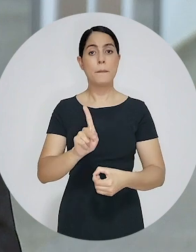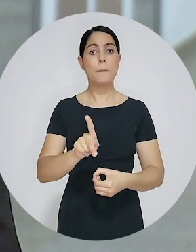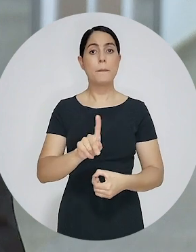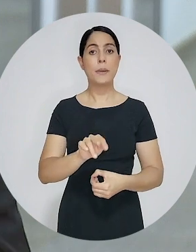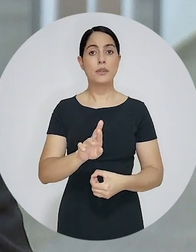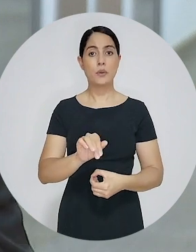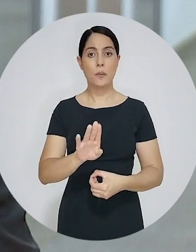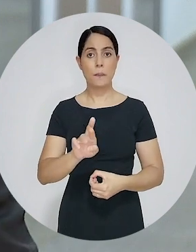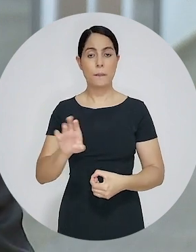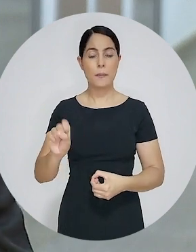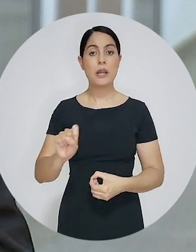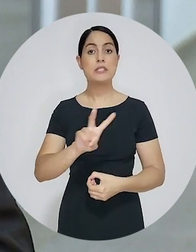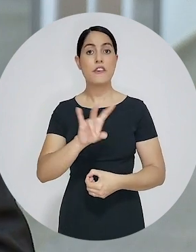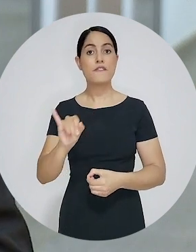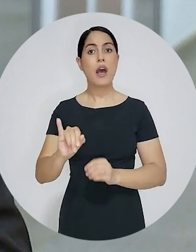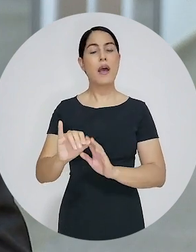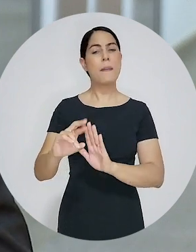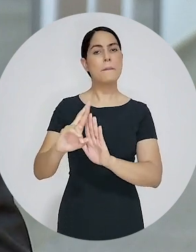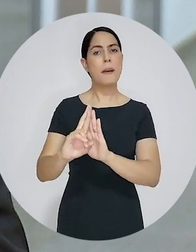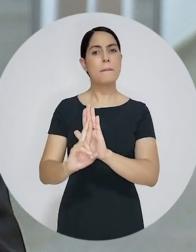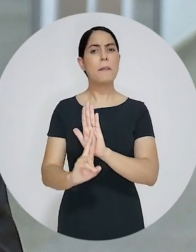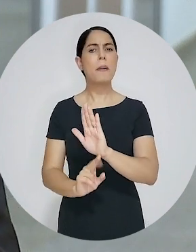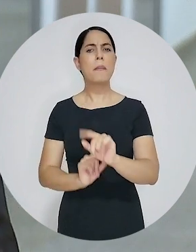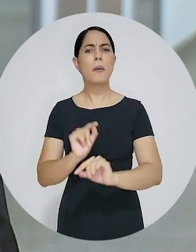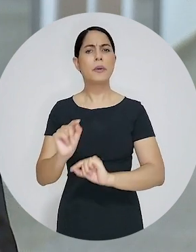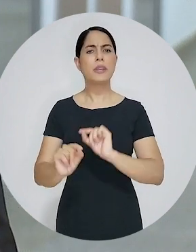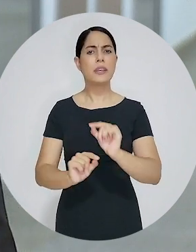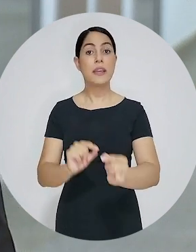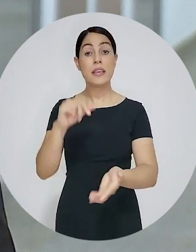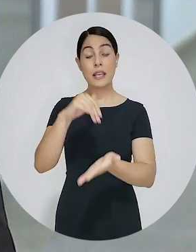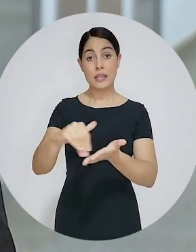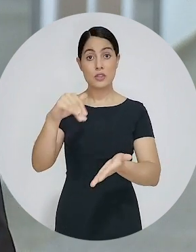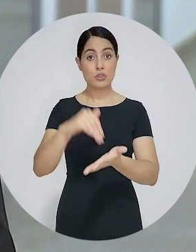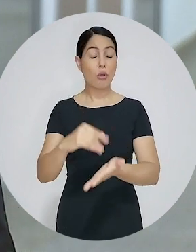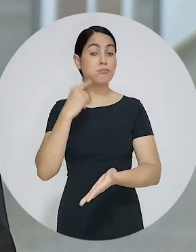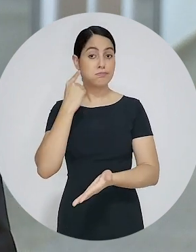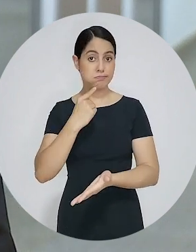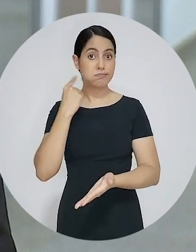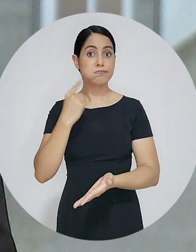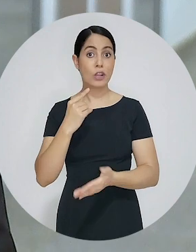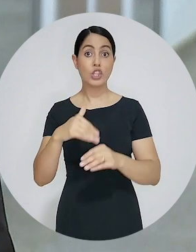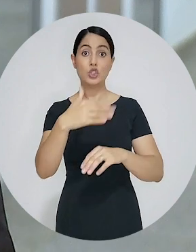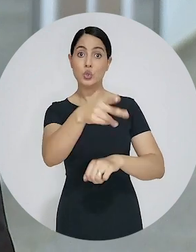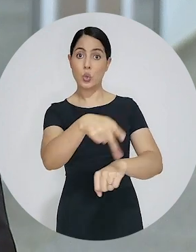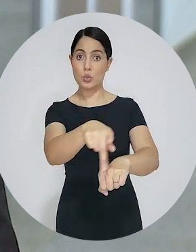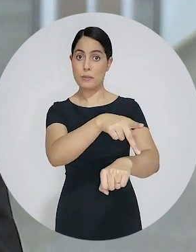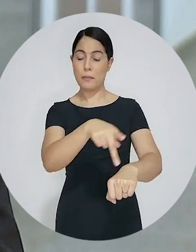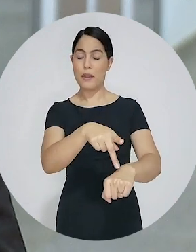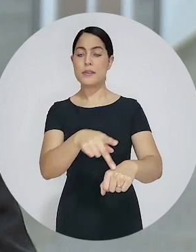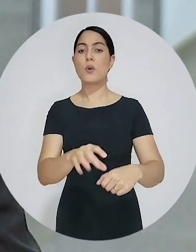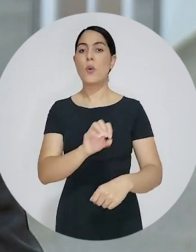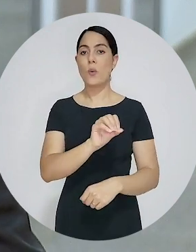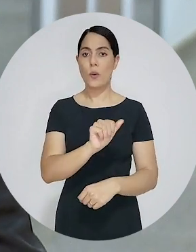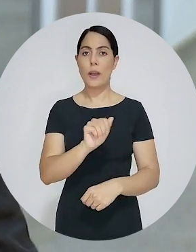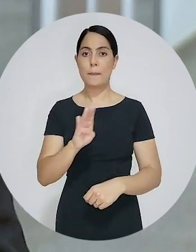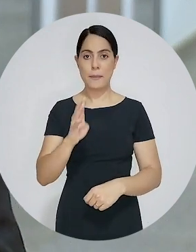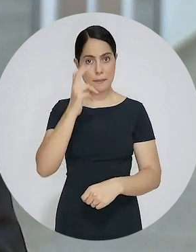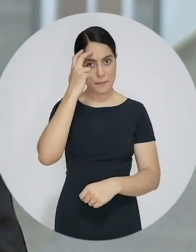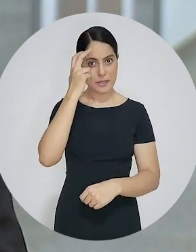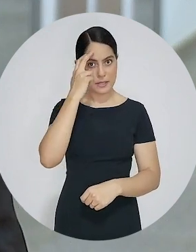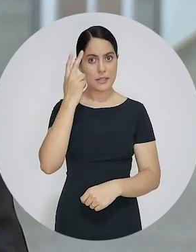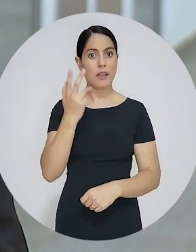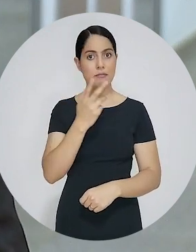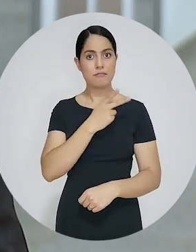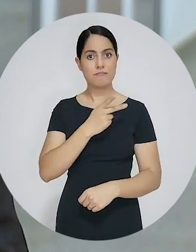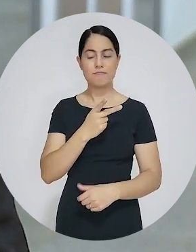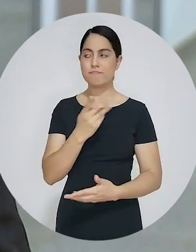Petrobras regularize imediatamente a contratação de escritórios de advocacia estrangeiros. É o que conta o presidente